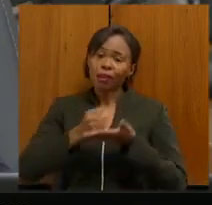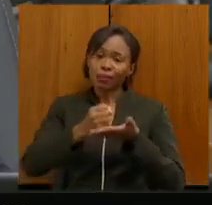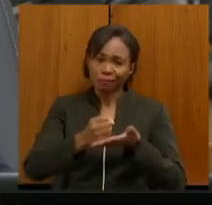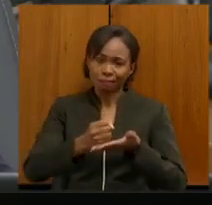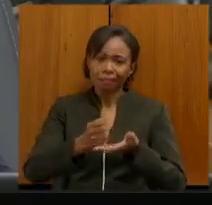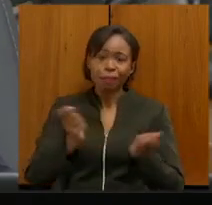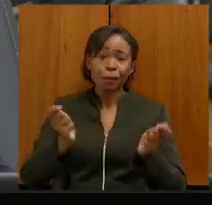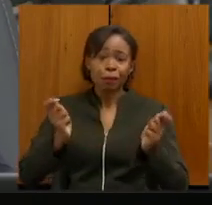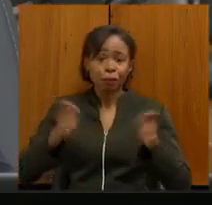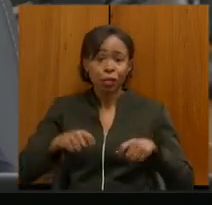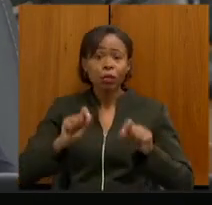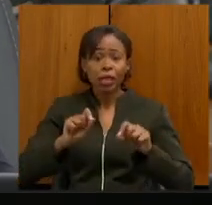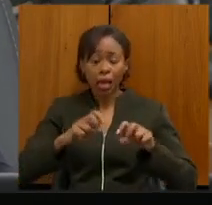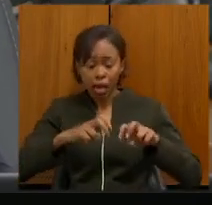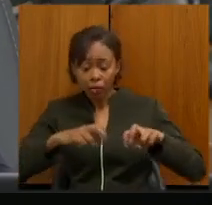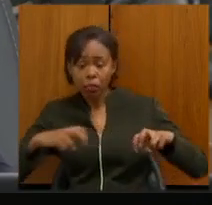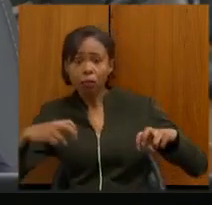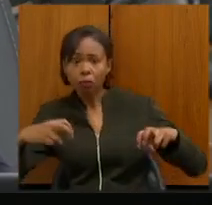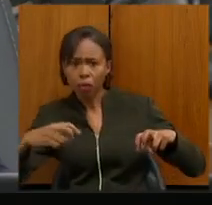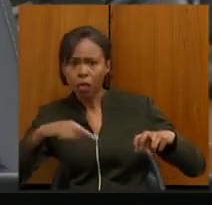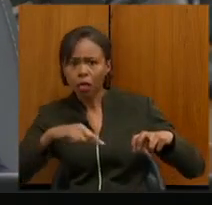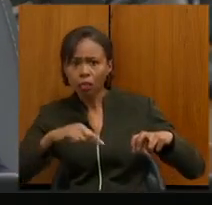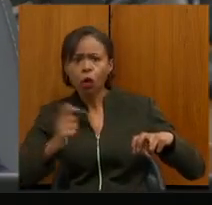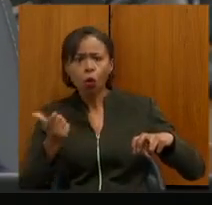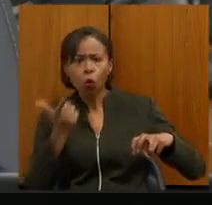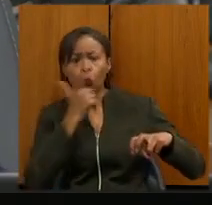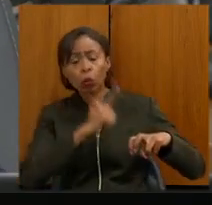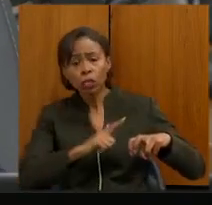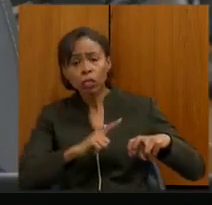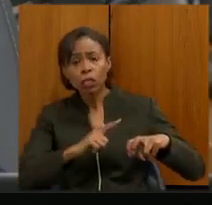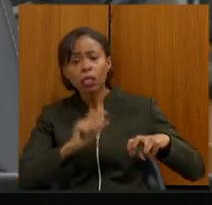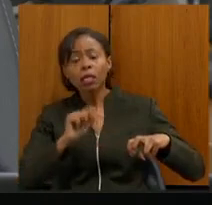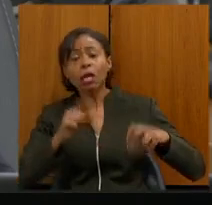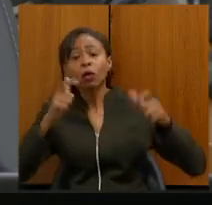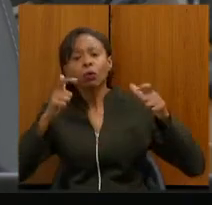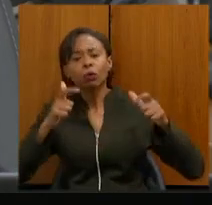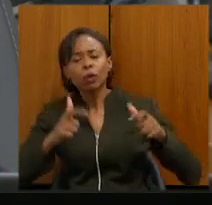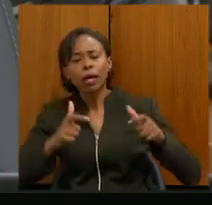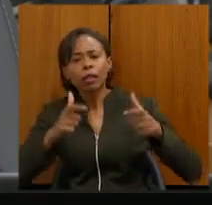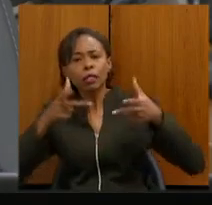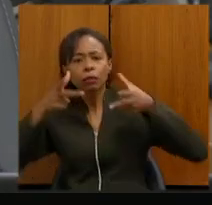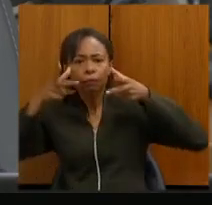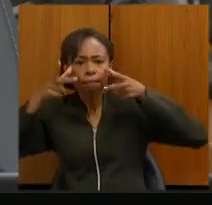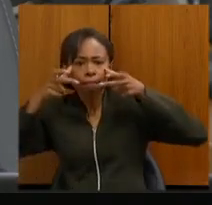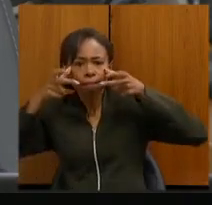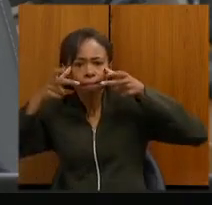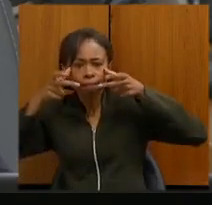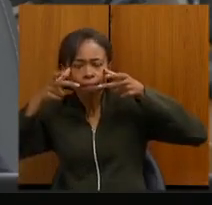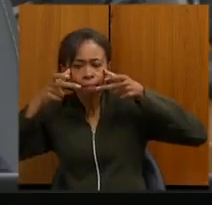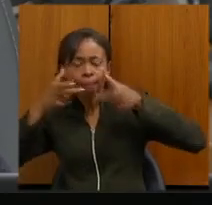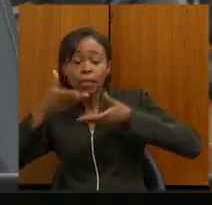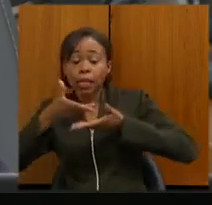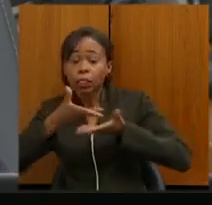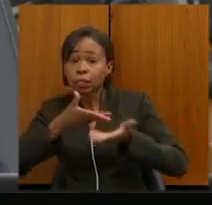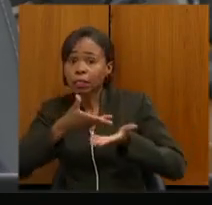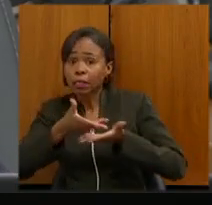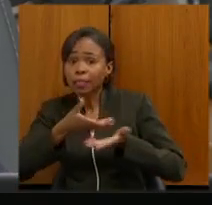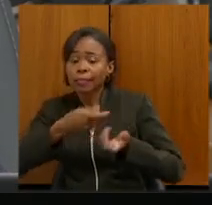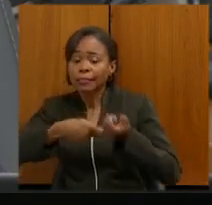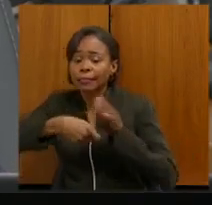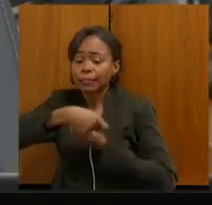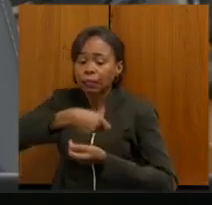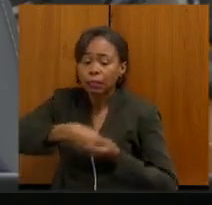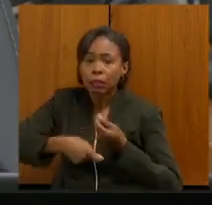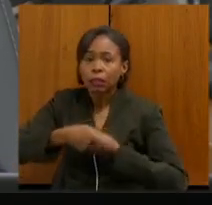instrumentalizar a mesa como um espaço de escuta obviamente de negociação e não é simples